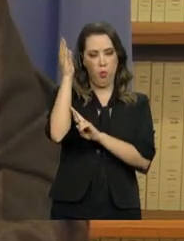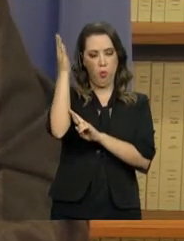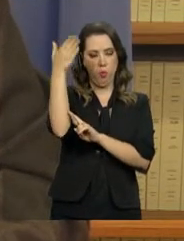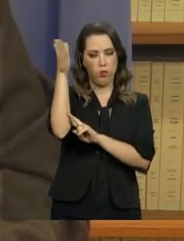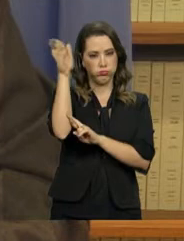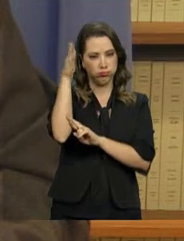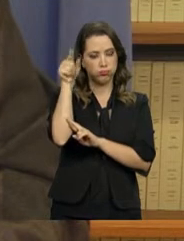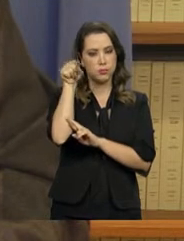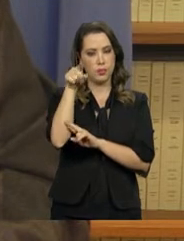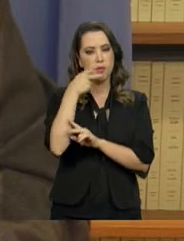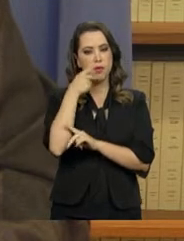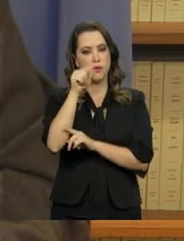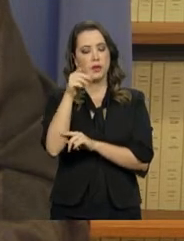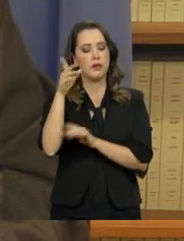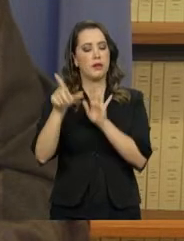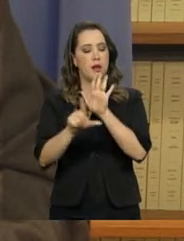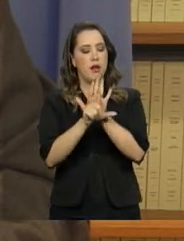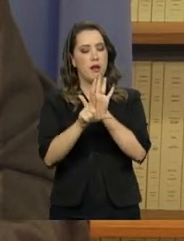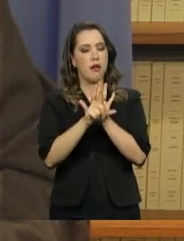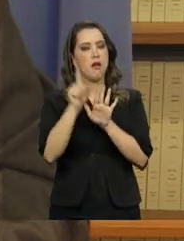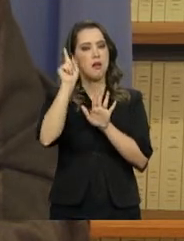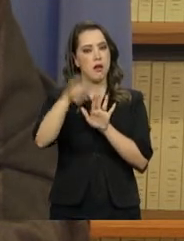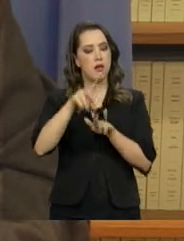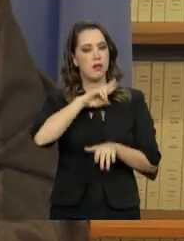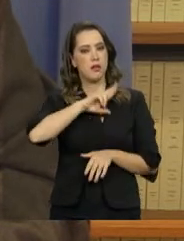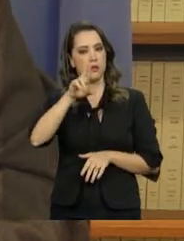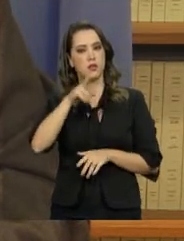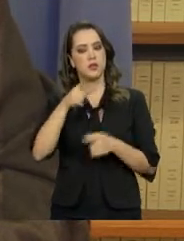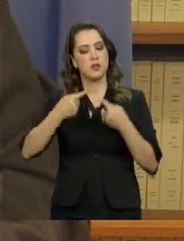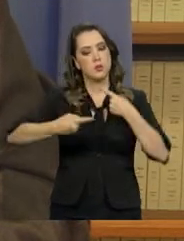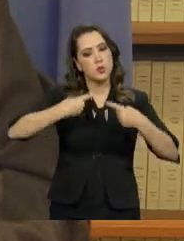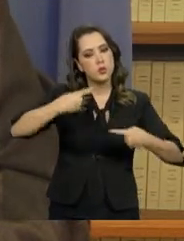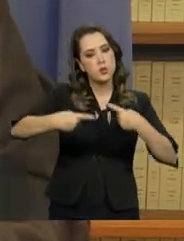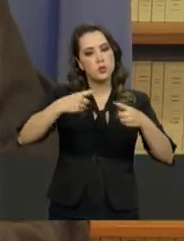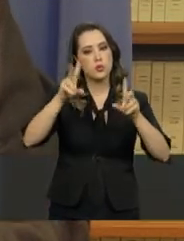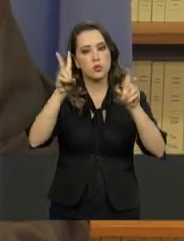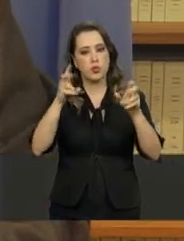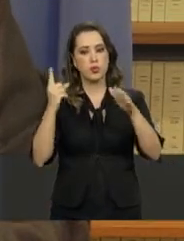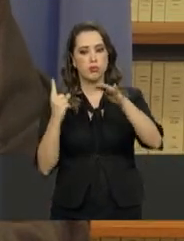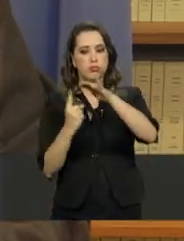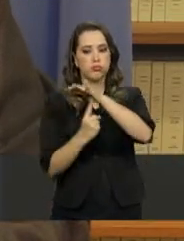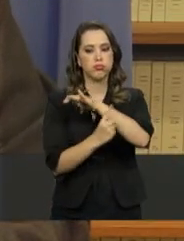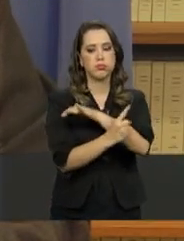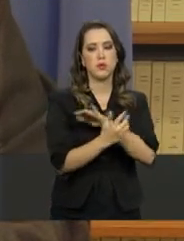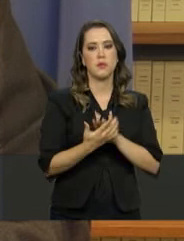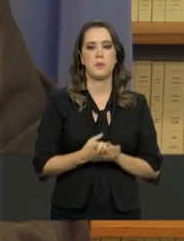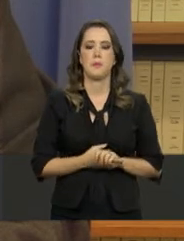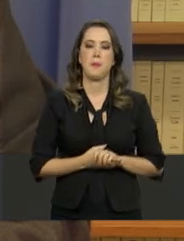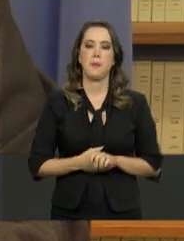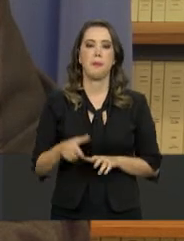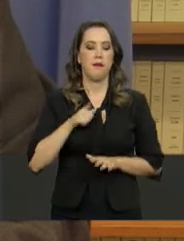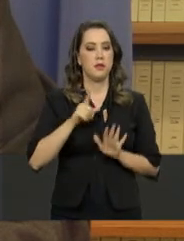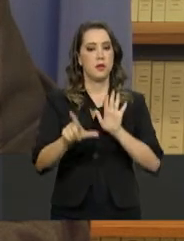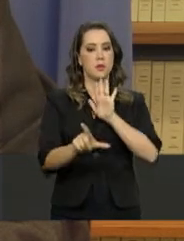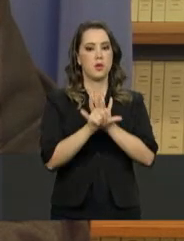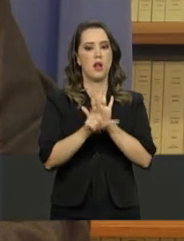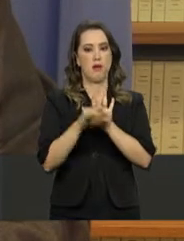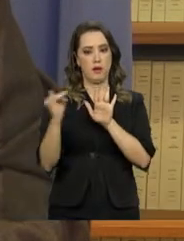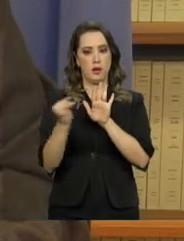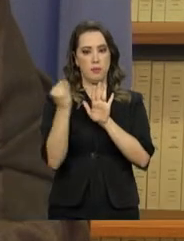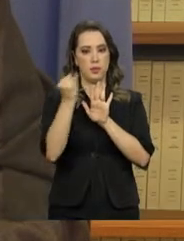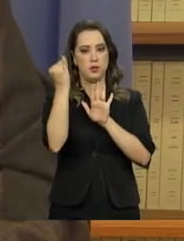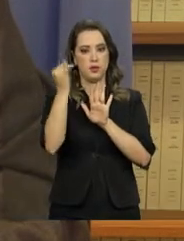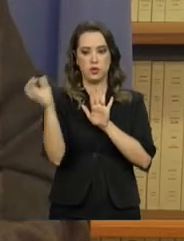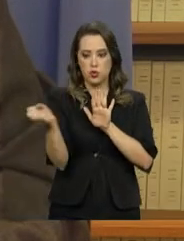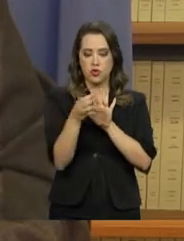referência para discutir o tema da migração nós temos uma lei de migrações que é muito importante muito